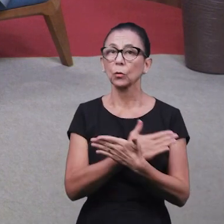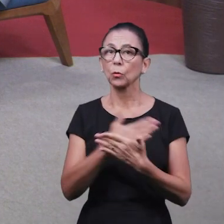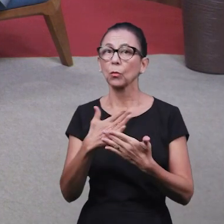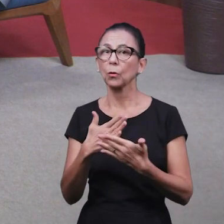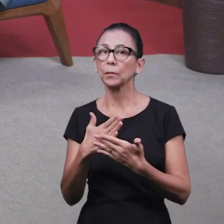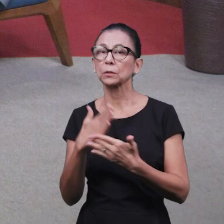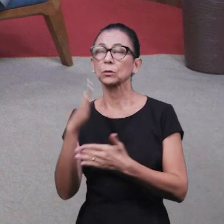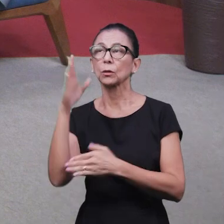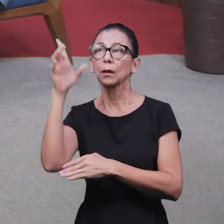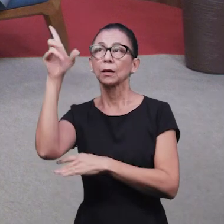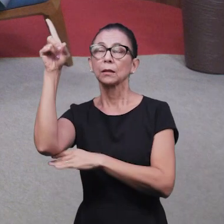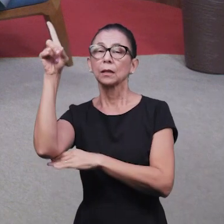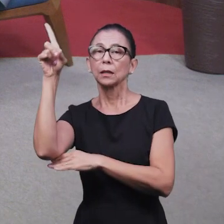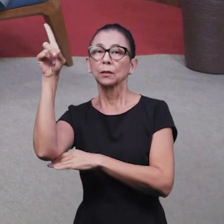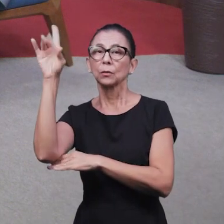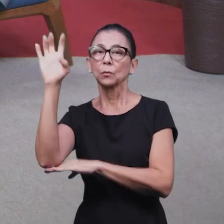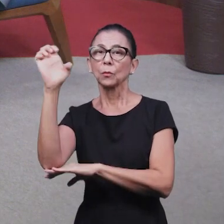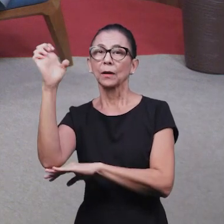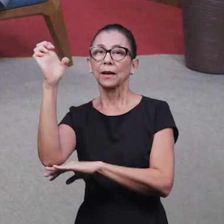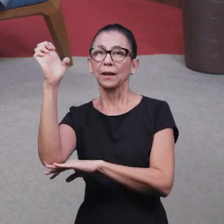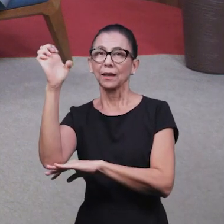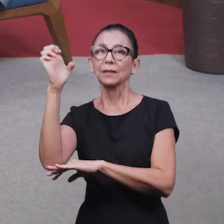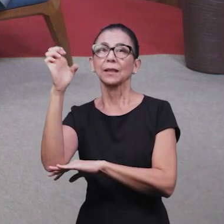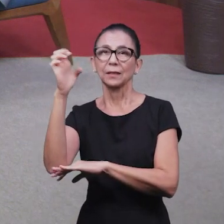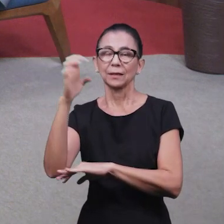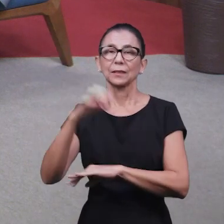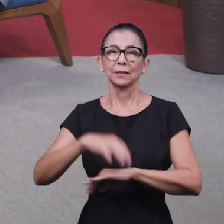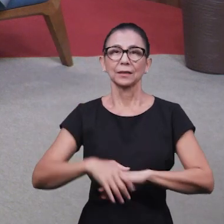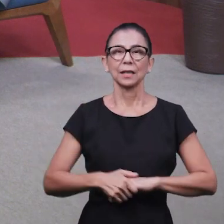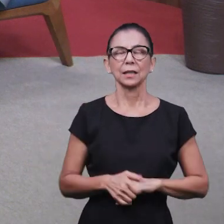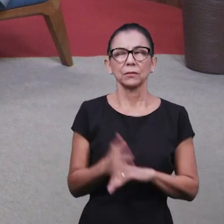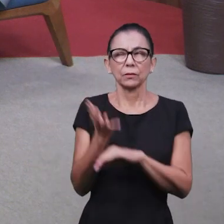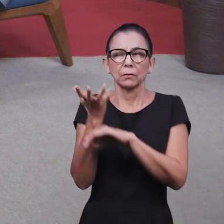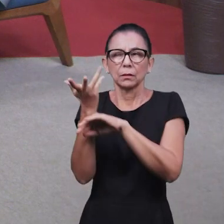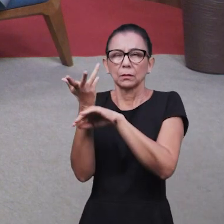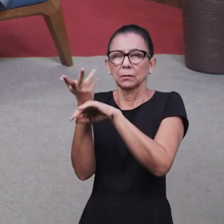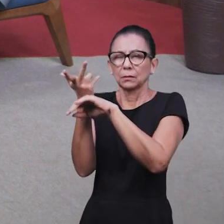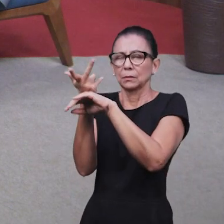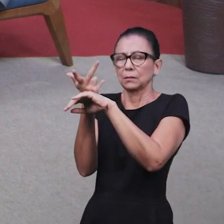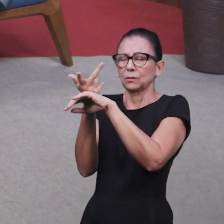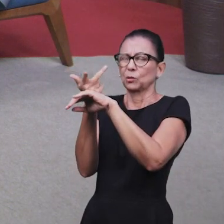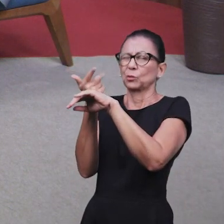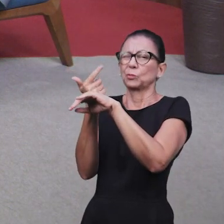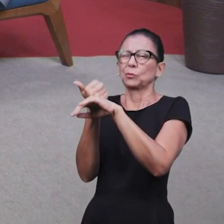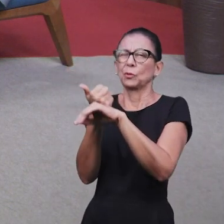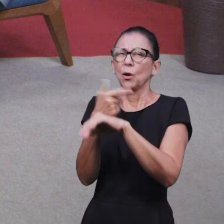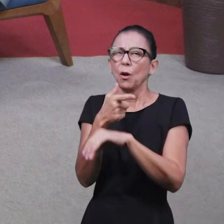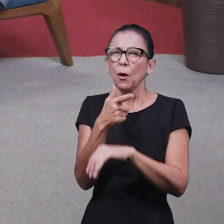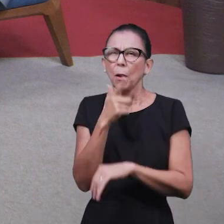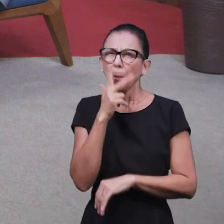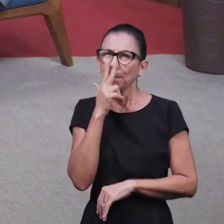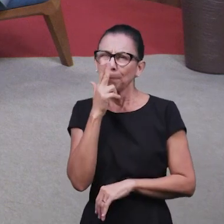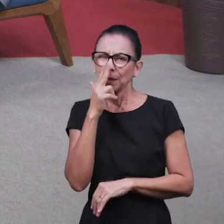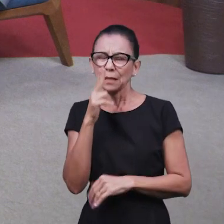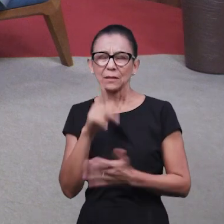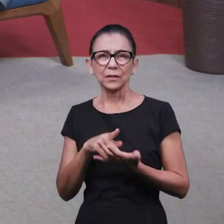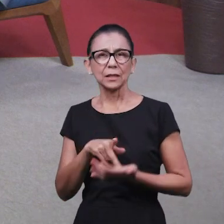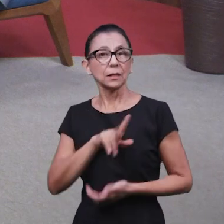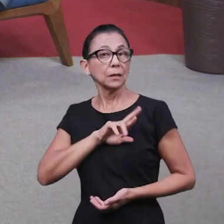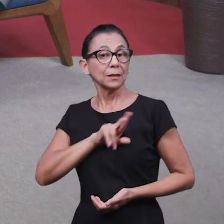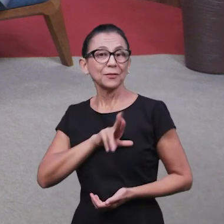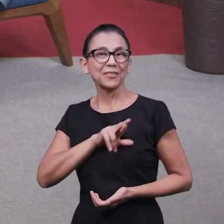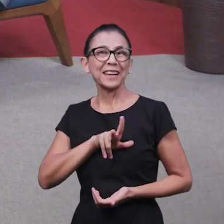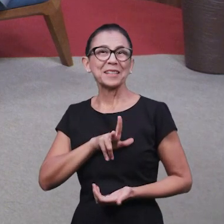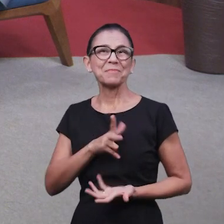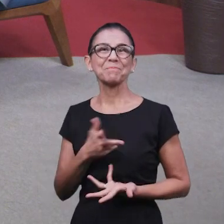né? Enganando, inclusive, porque o engano é no sentido de um engano sutil, imperceptível, alguma coisa que parece com a verdade, mas não é a